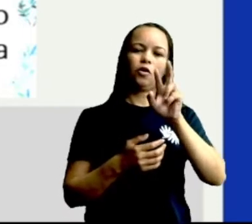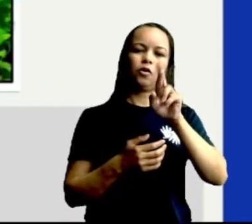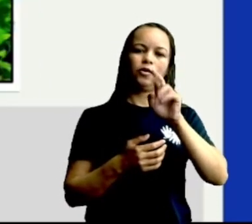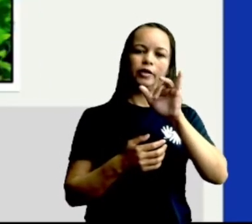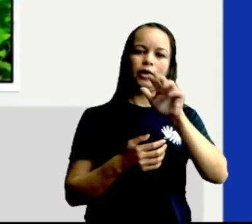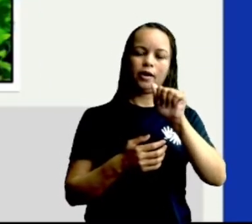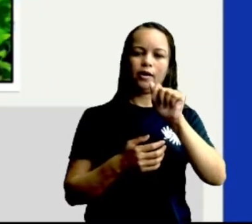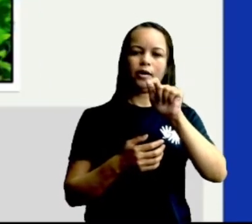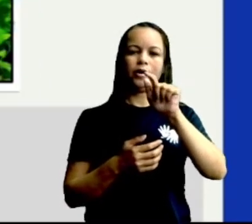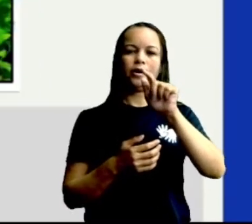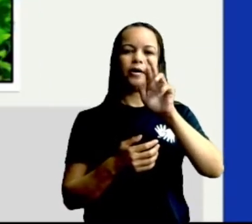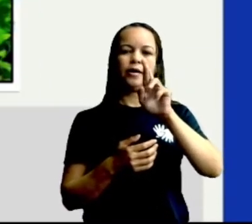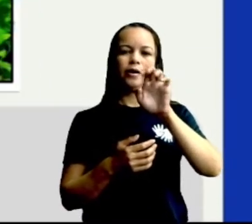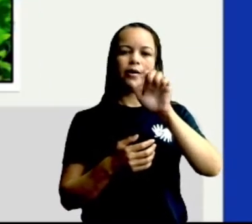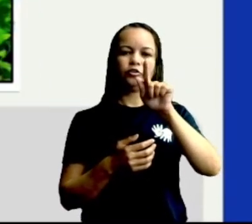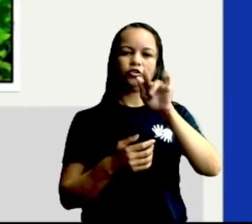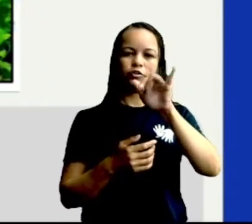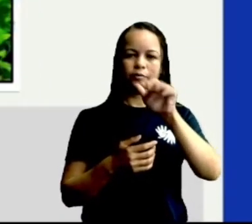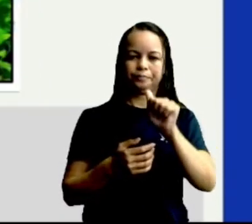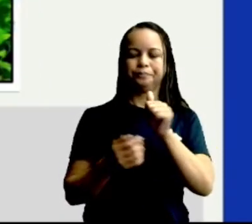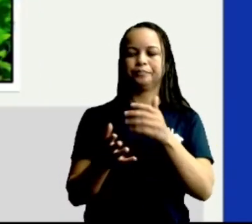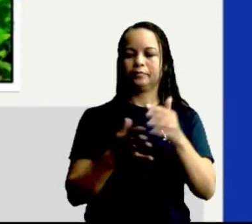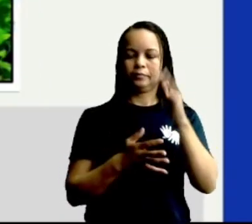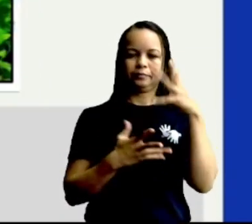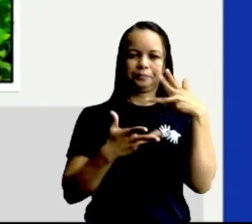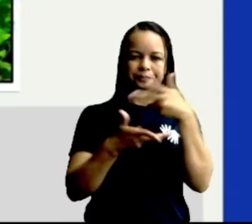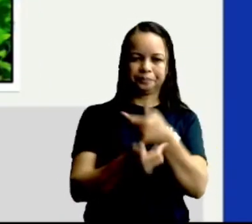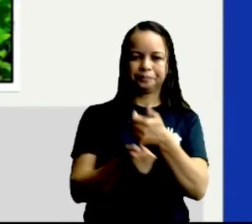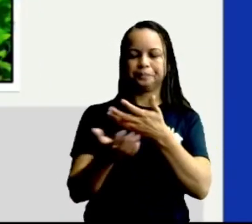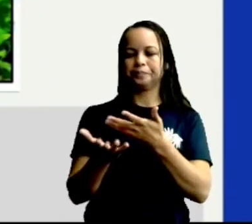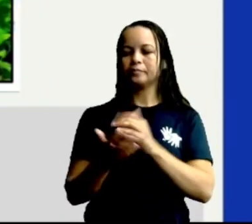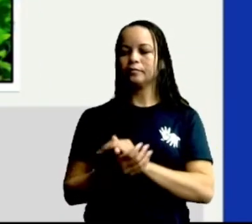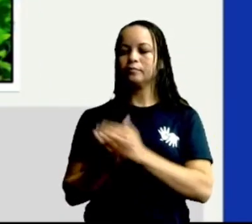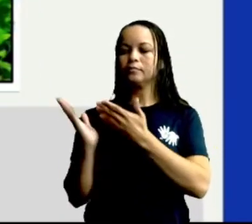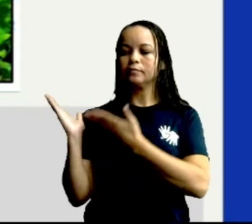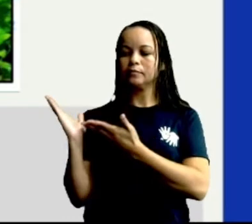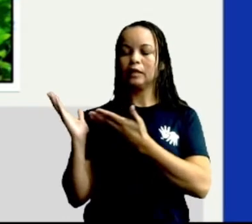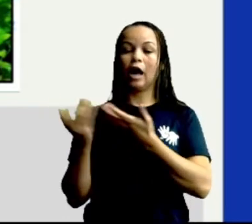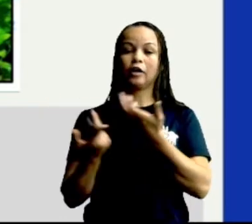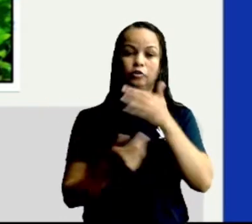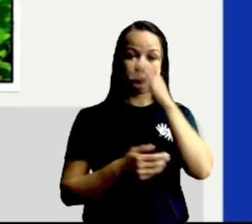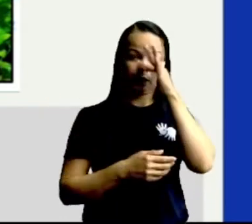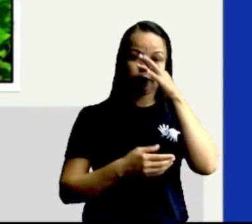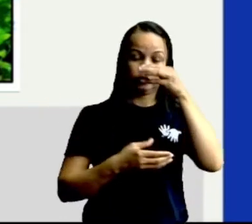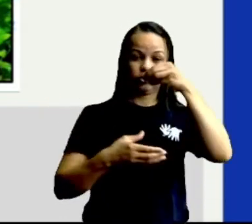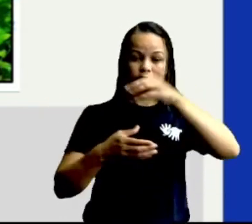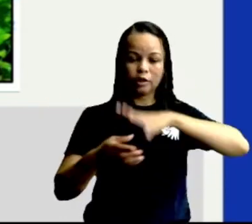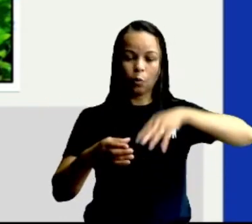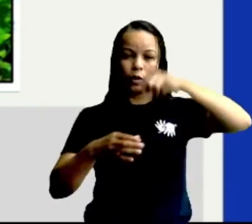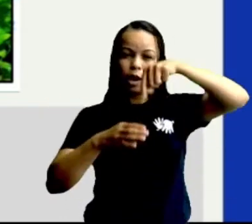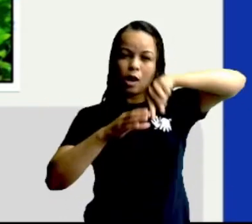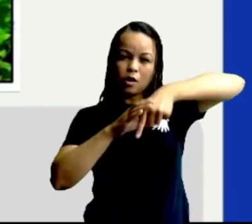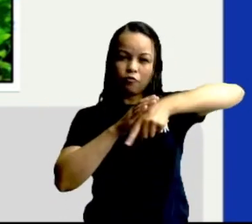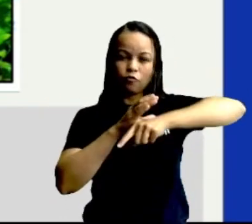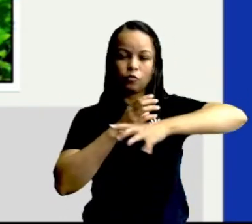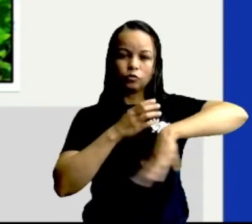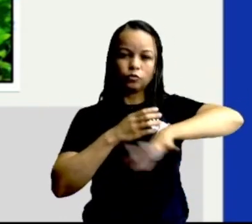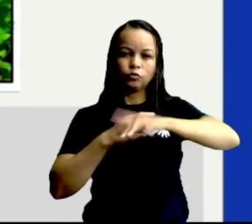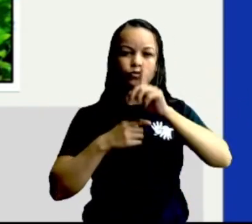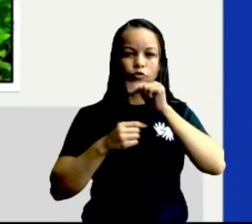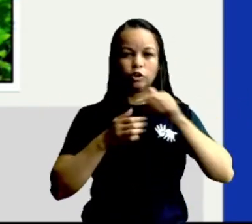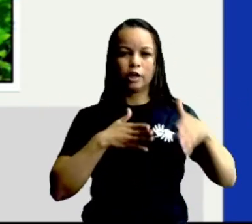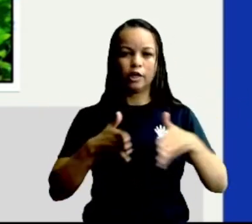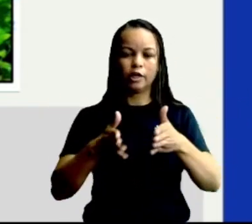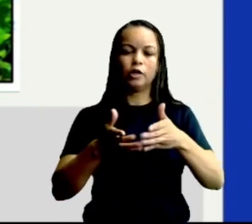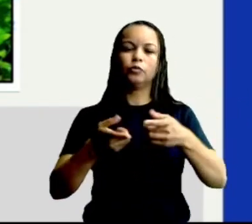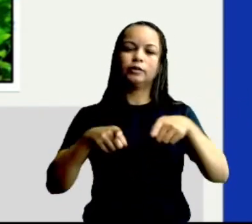essa planta. Aí, ó, as plantas que estão, gente, no fundo dos rios ou no fundo dos mares também são plantas aquáticas,